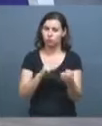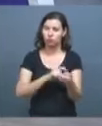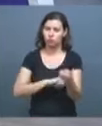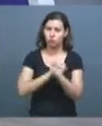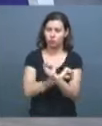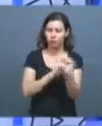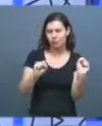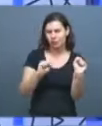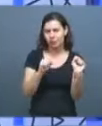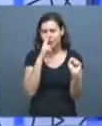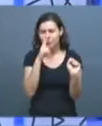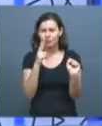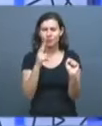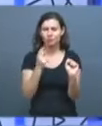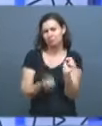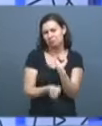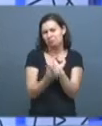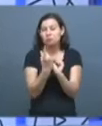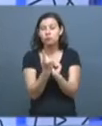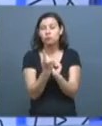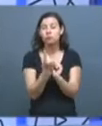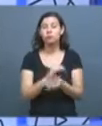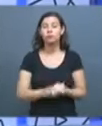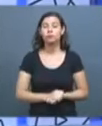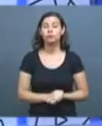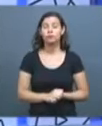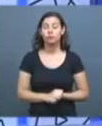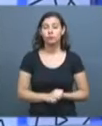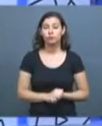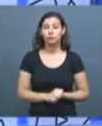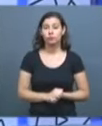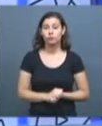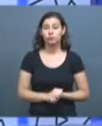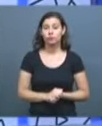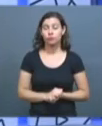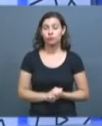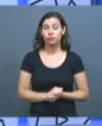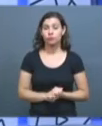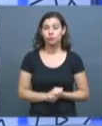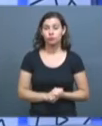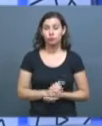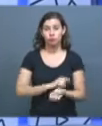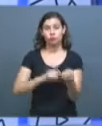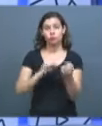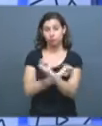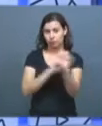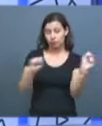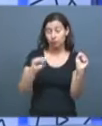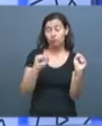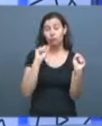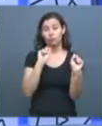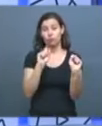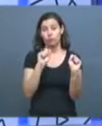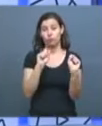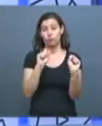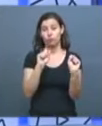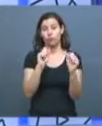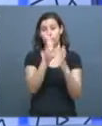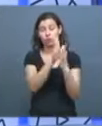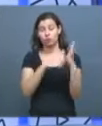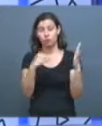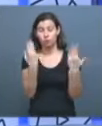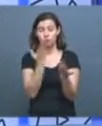É meio paradoxal. Paradoxal essa questão, mas na verdade, voltando a dizer, o estresse na verdade foi um modelo muito